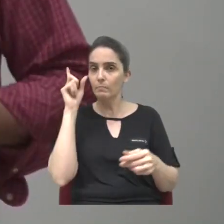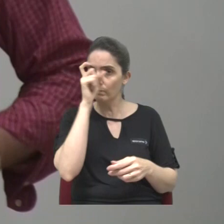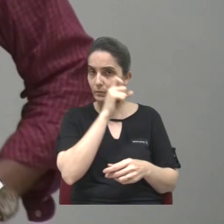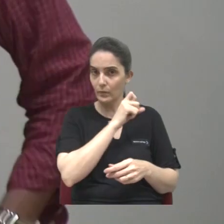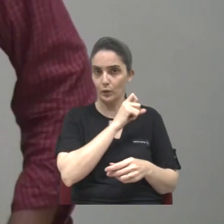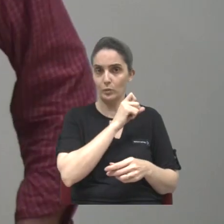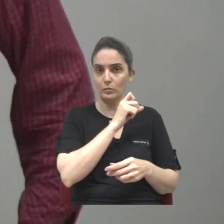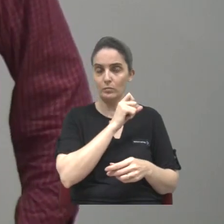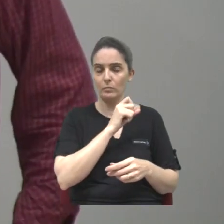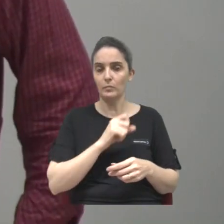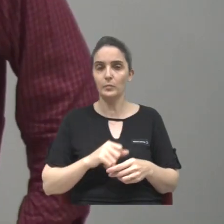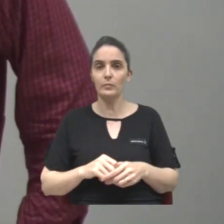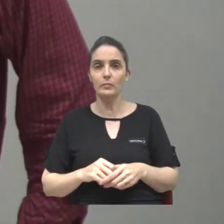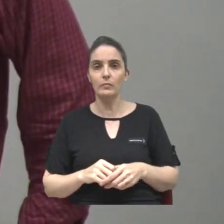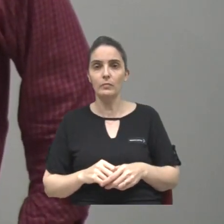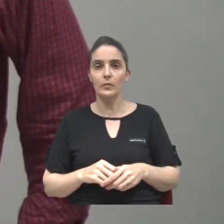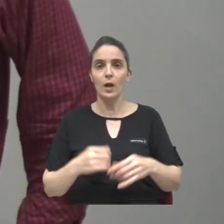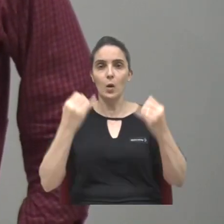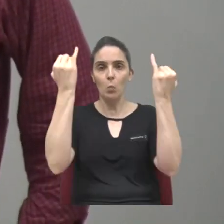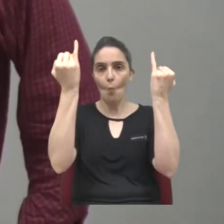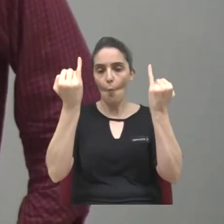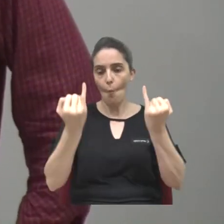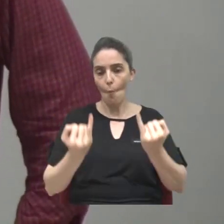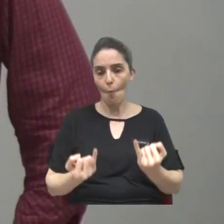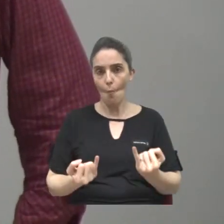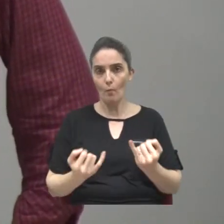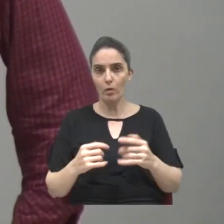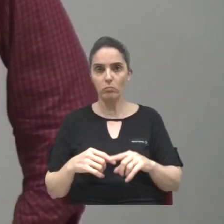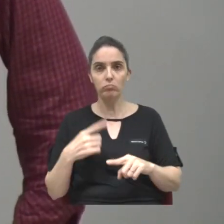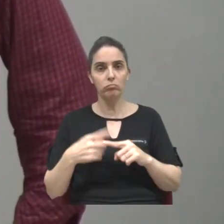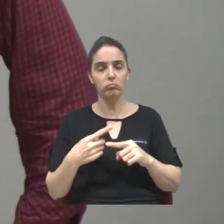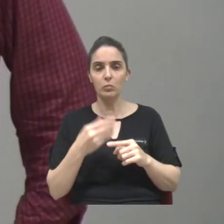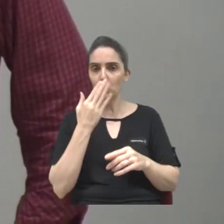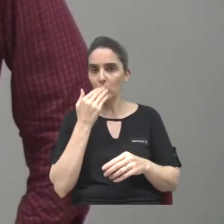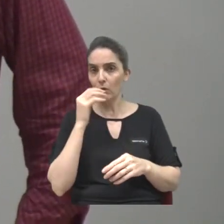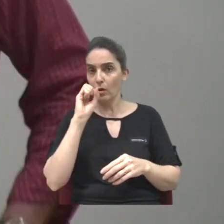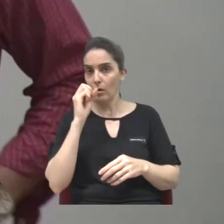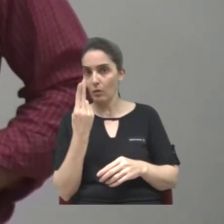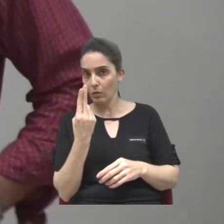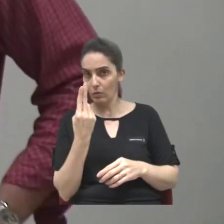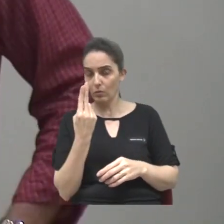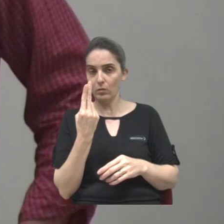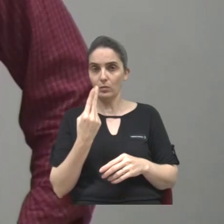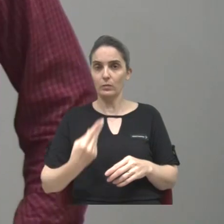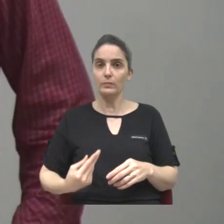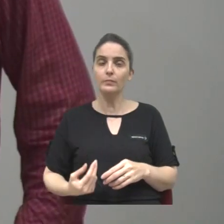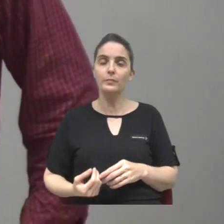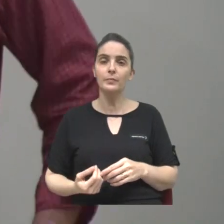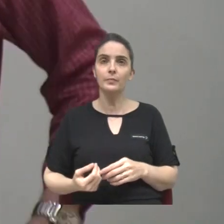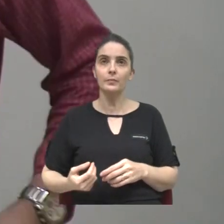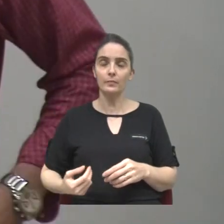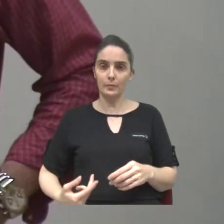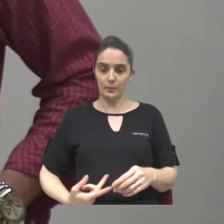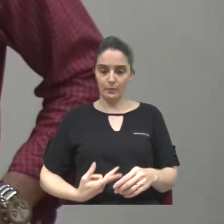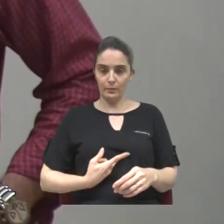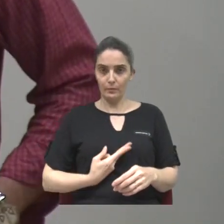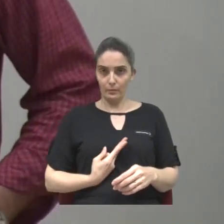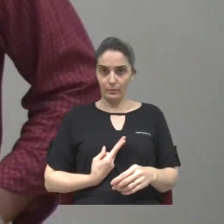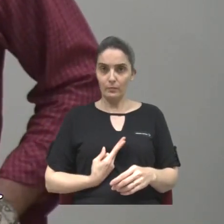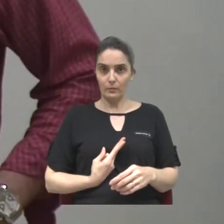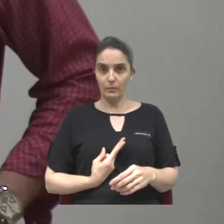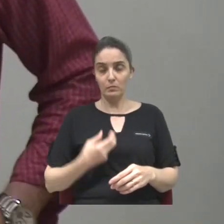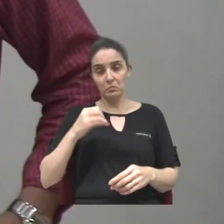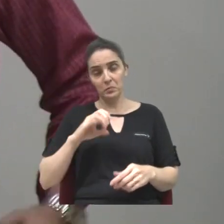por disciplina alimentar ou por cirurgia, fazendo ali cirurgia bariátrica, e depois